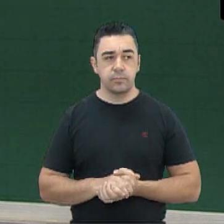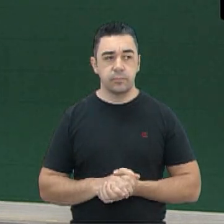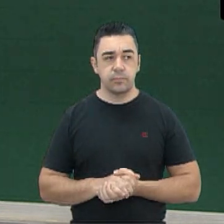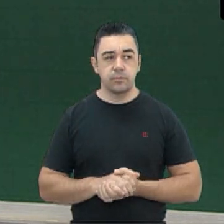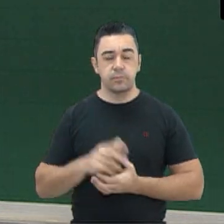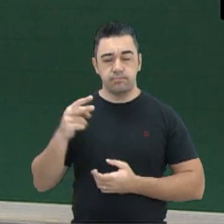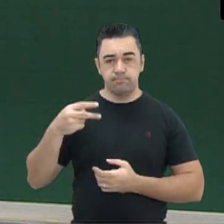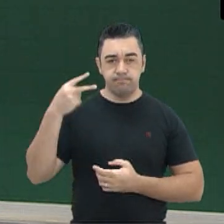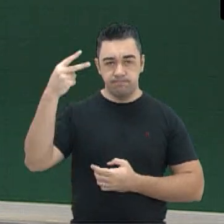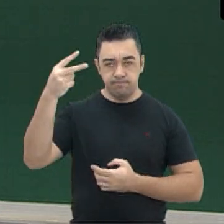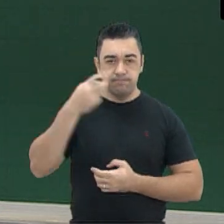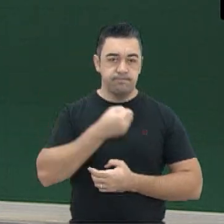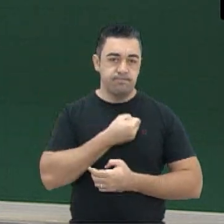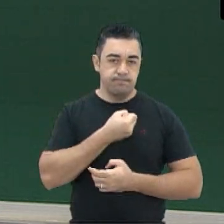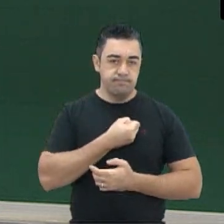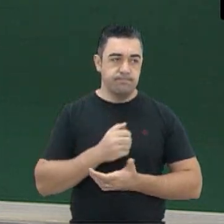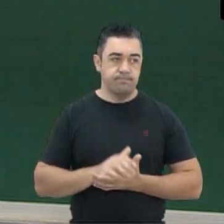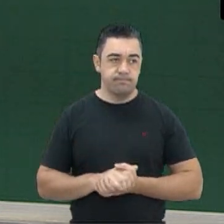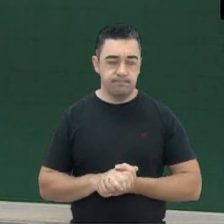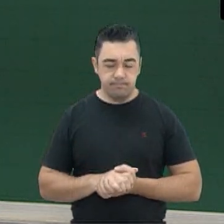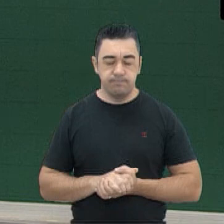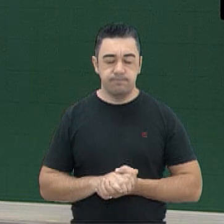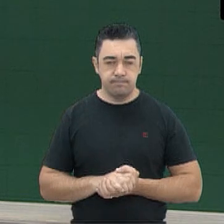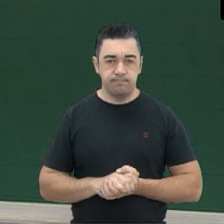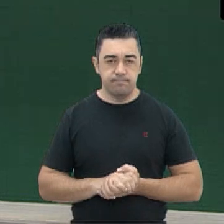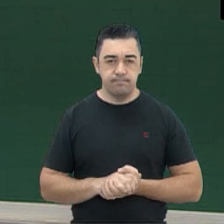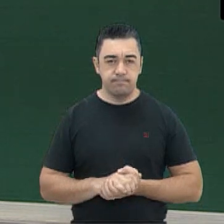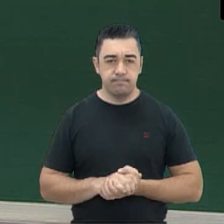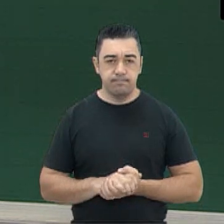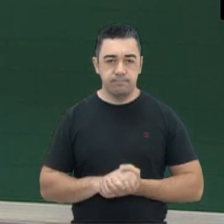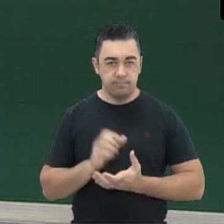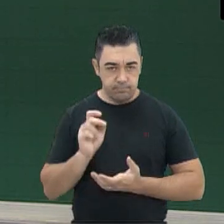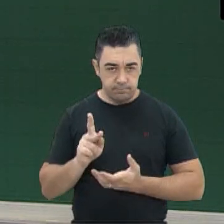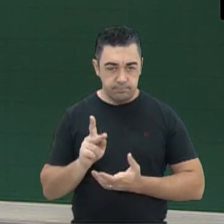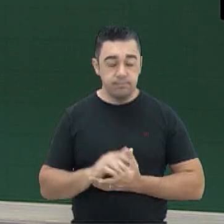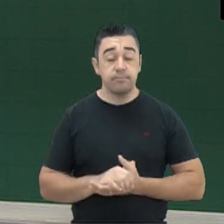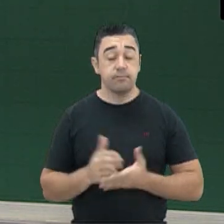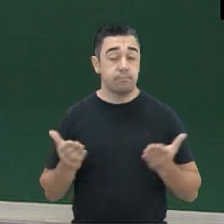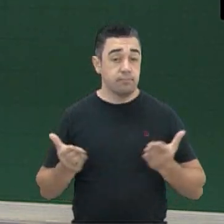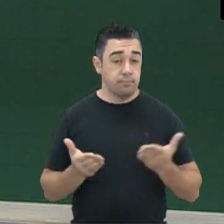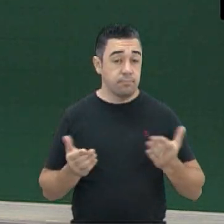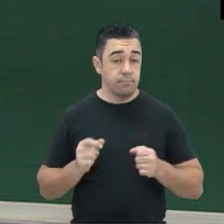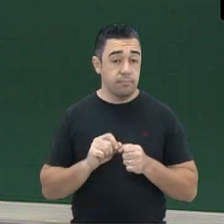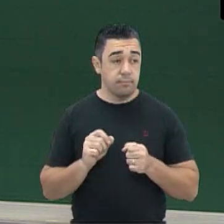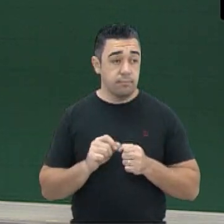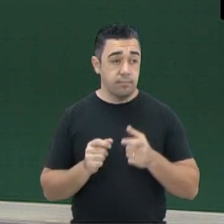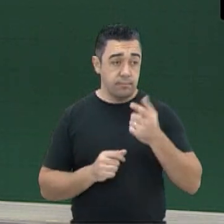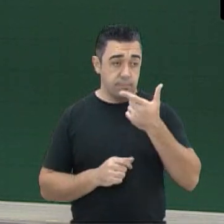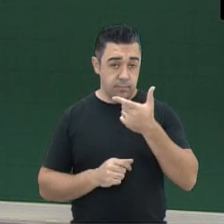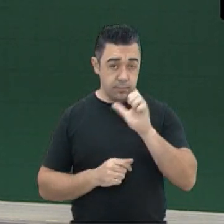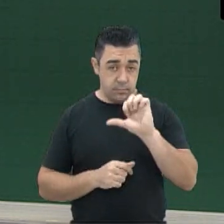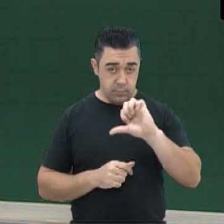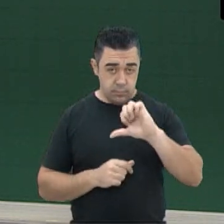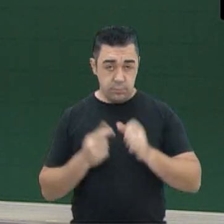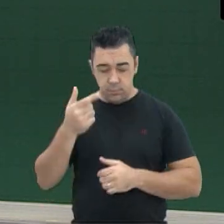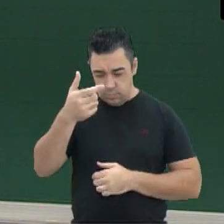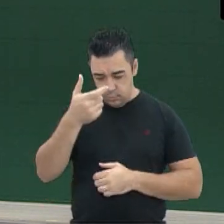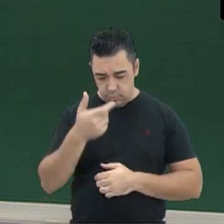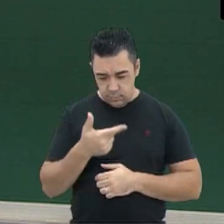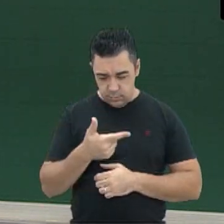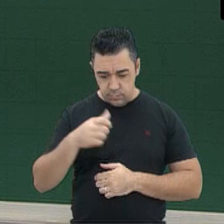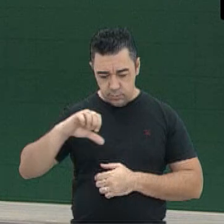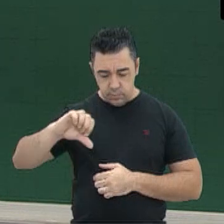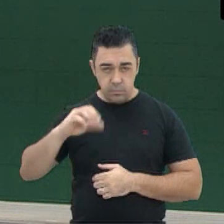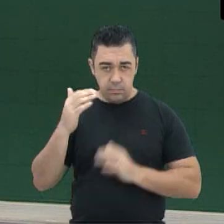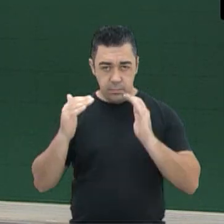Duas subtrações. Então, 529, o primeiro número da raiz é 2, ok? Agora, eu vou abaixar o 29. Abaixo